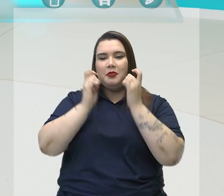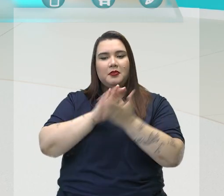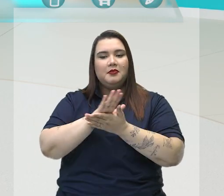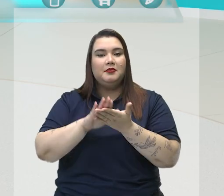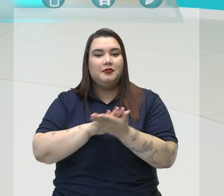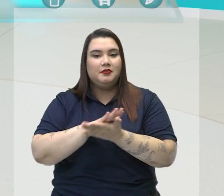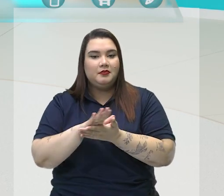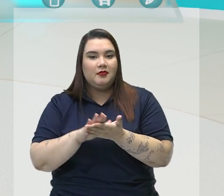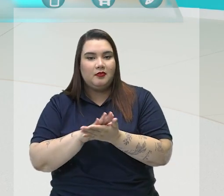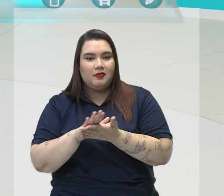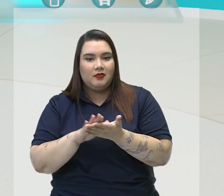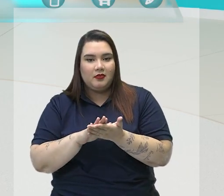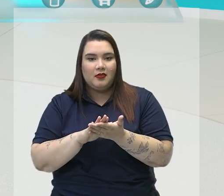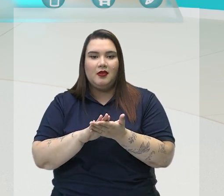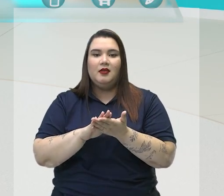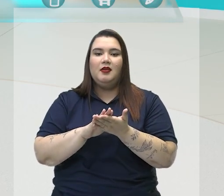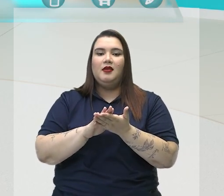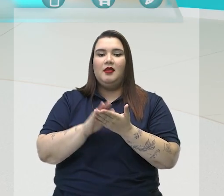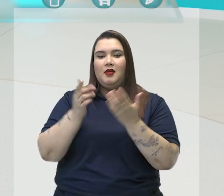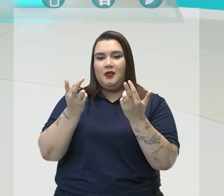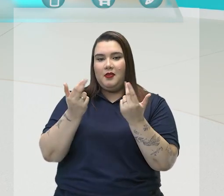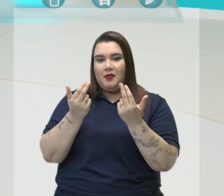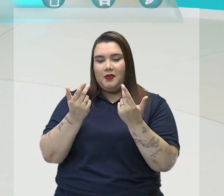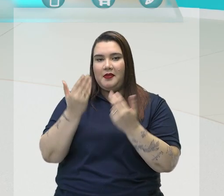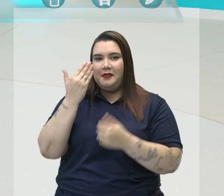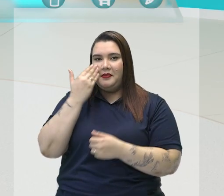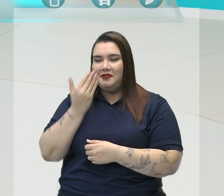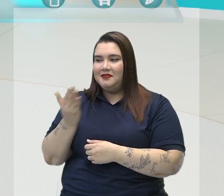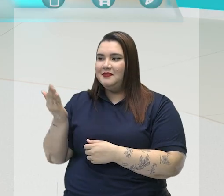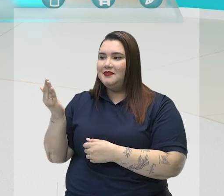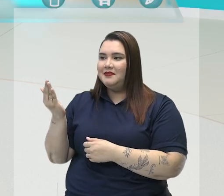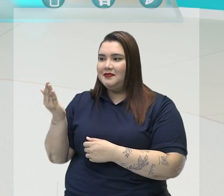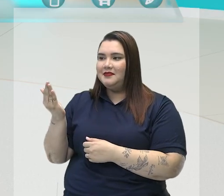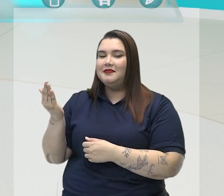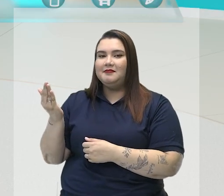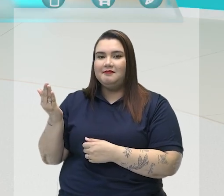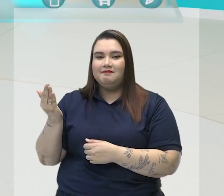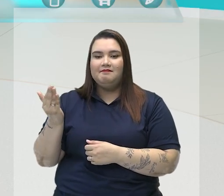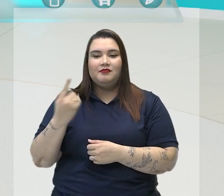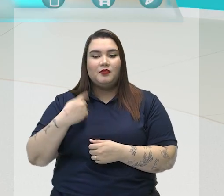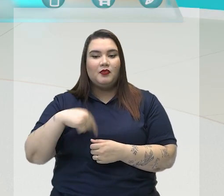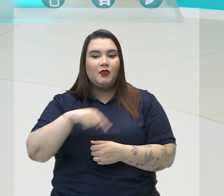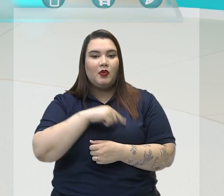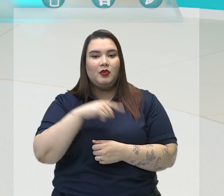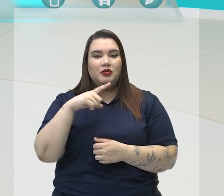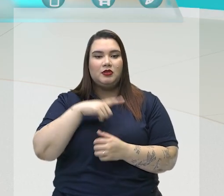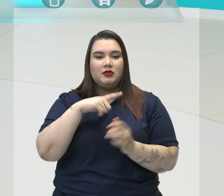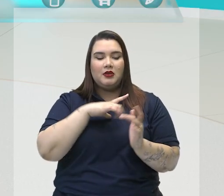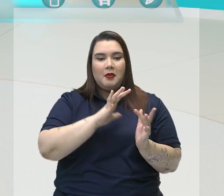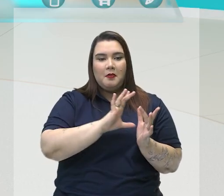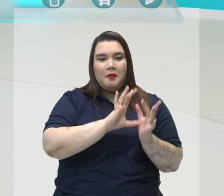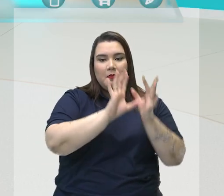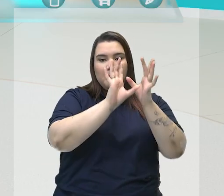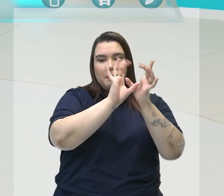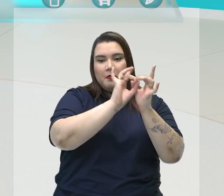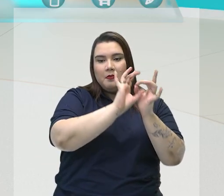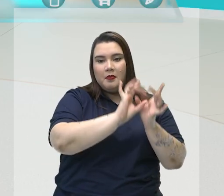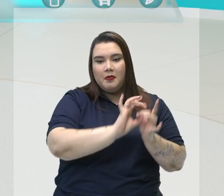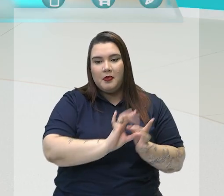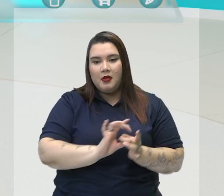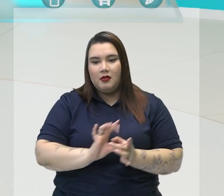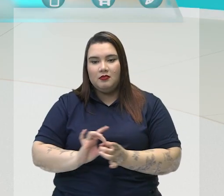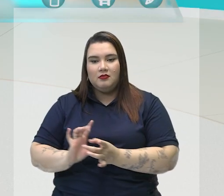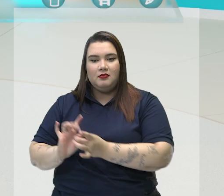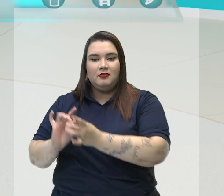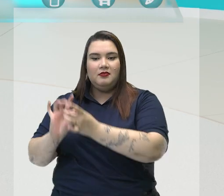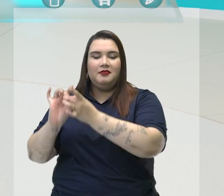pensar. Afinal, é igual a esse ecossistema, onde nós estamos interligados e ele vai saber